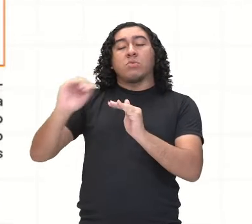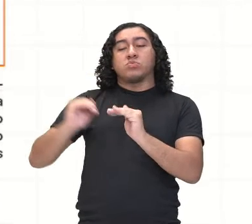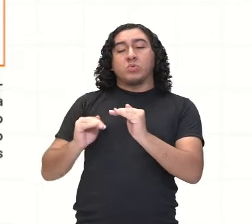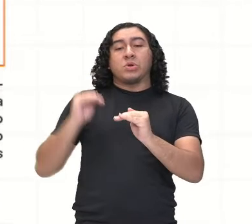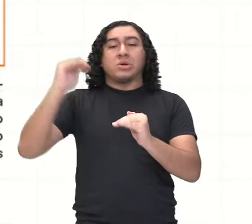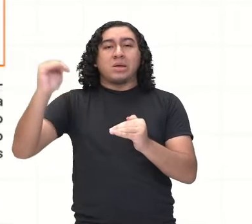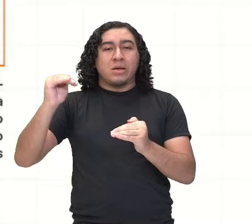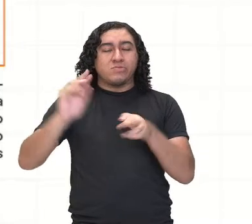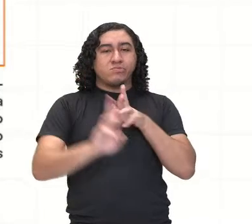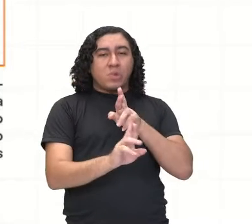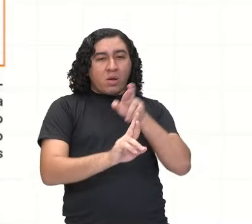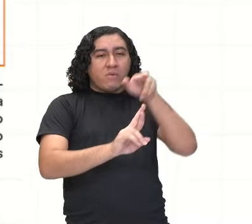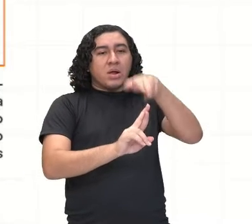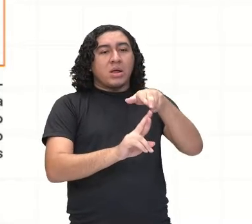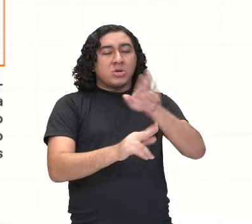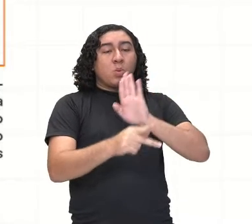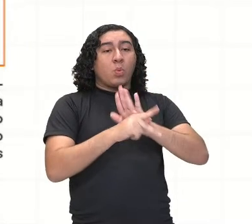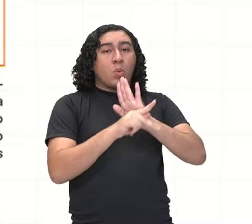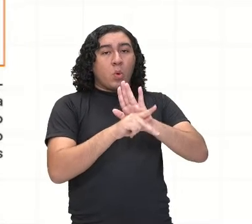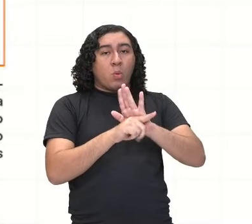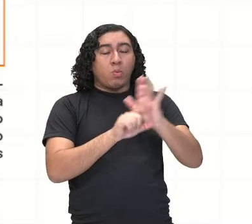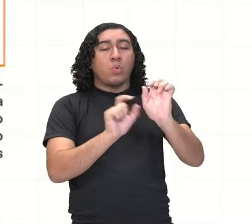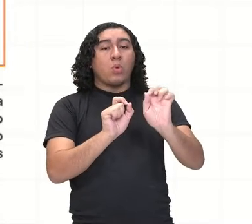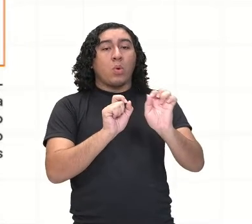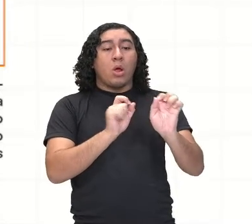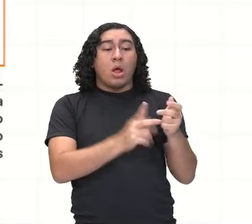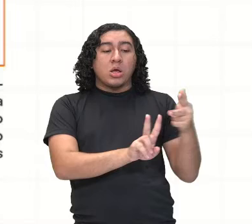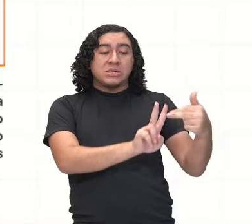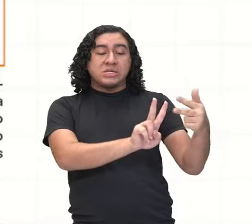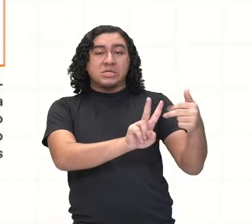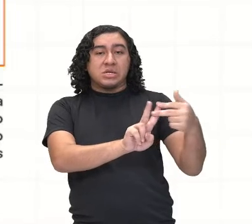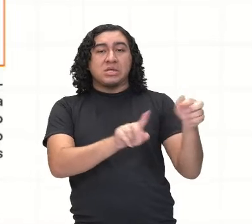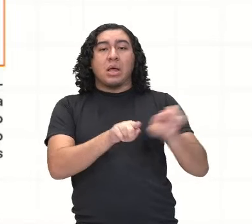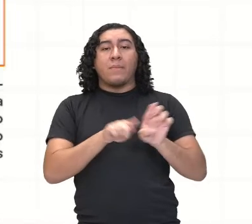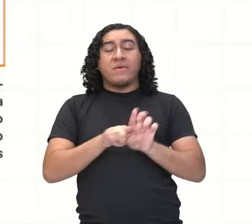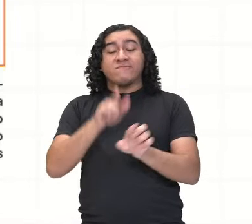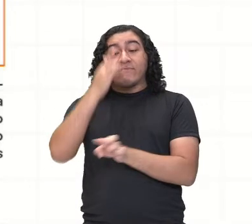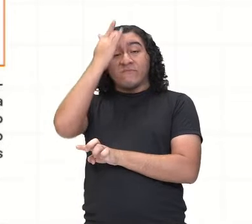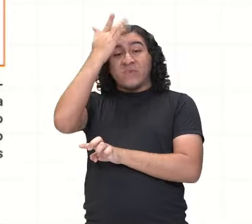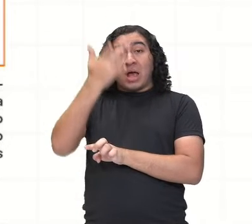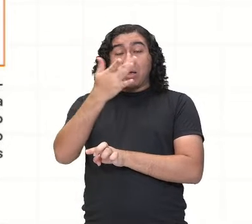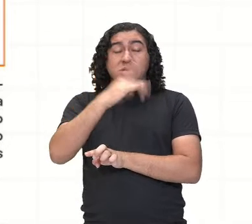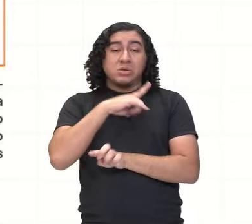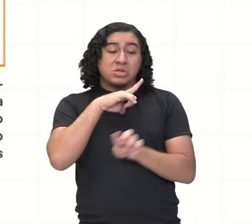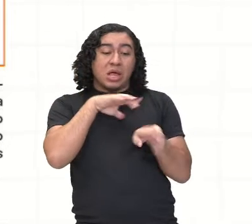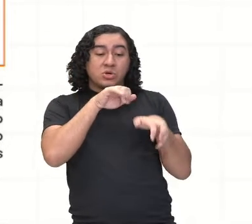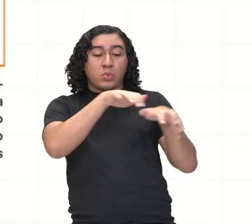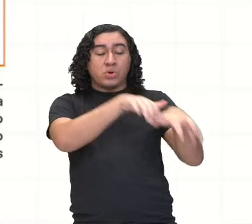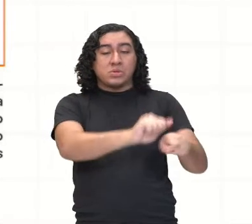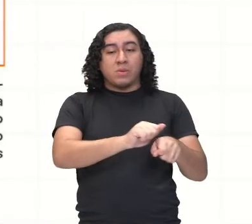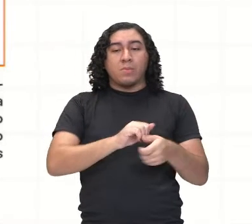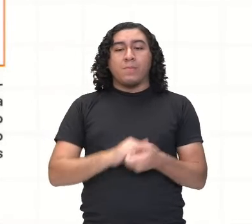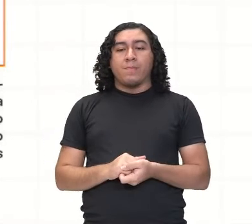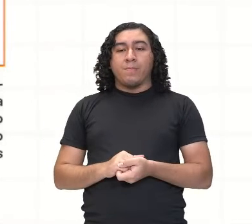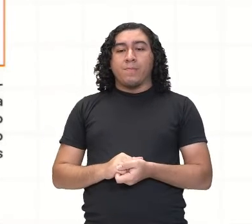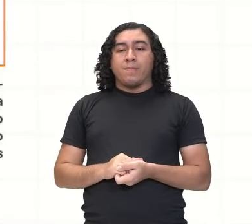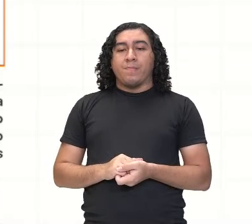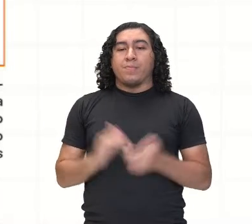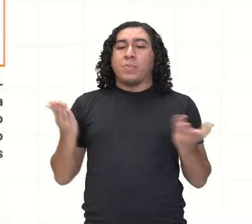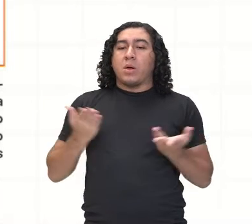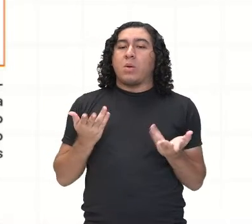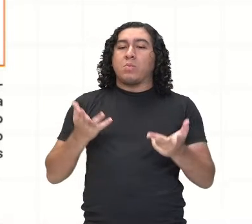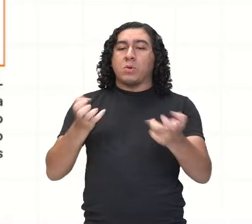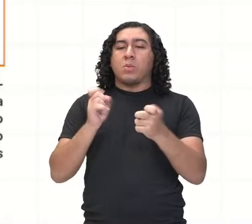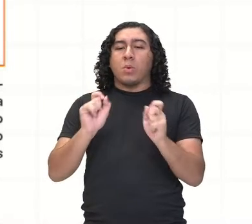superioridade em relação aos nativos e facilite esse processo de exploração. Agora vamos observar em relação